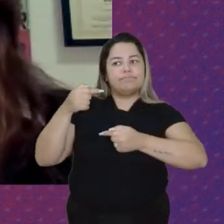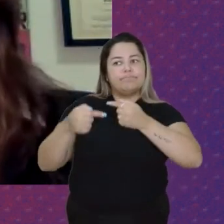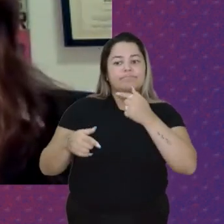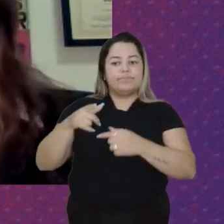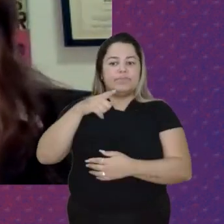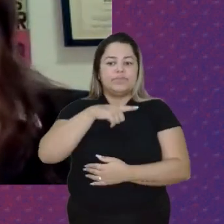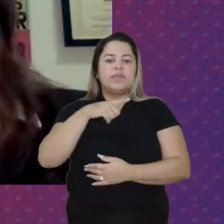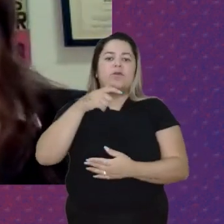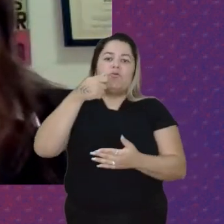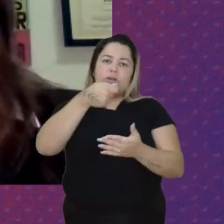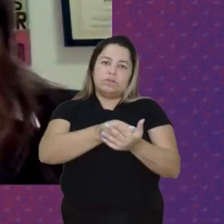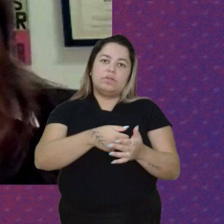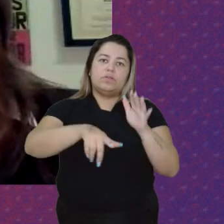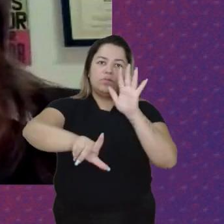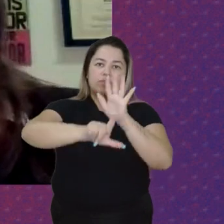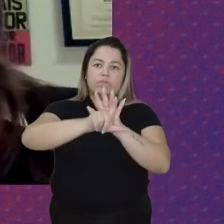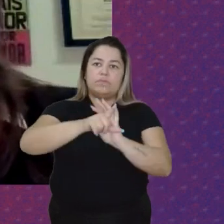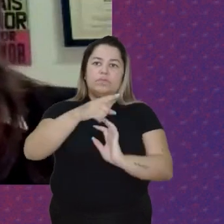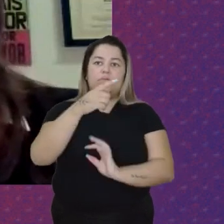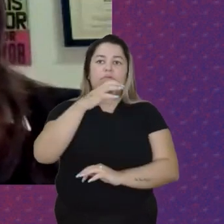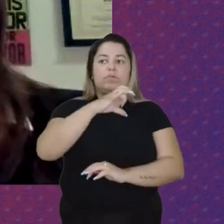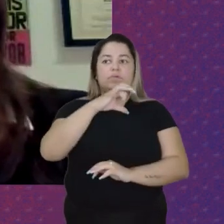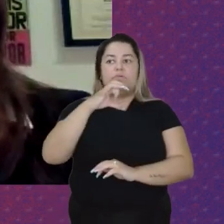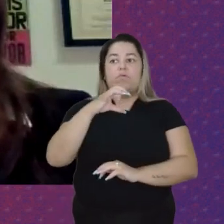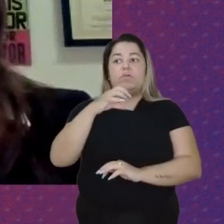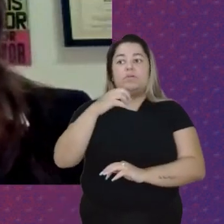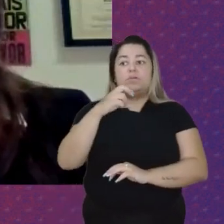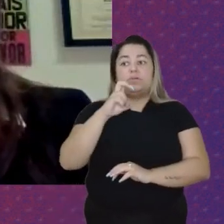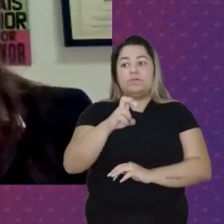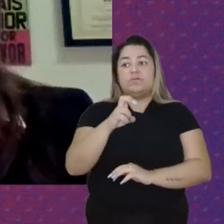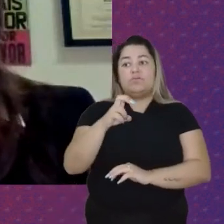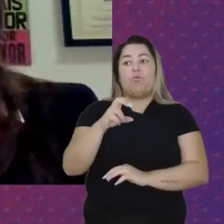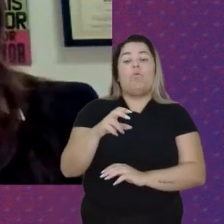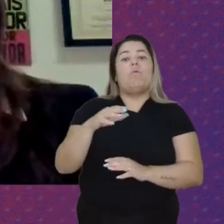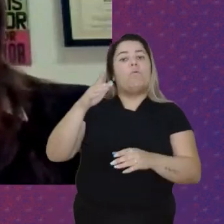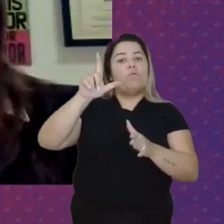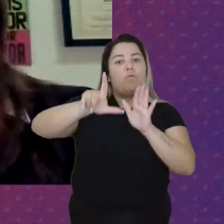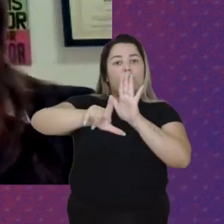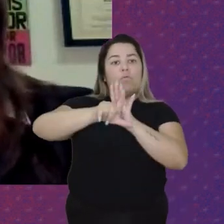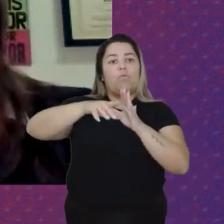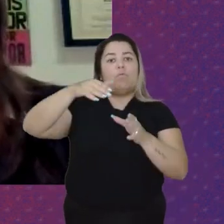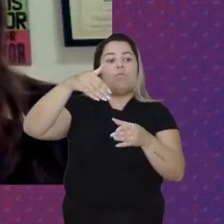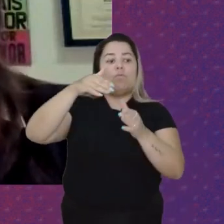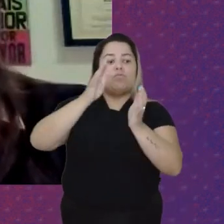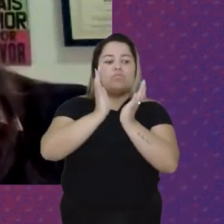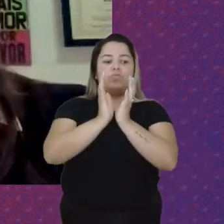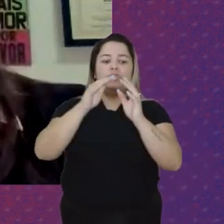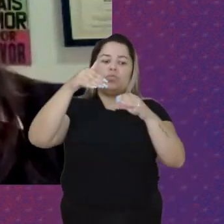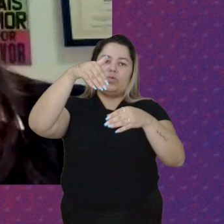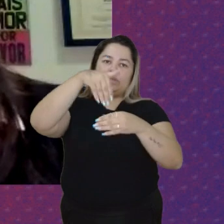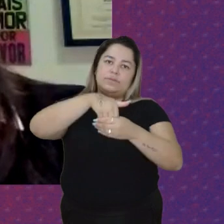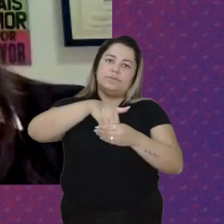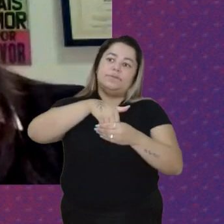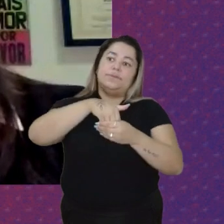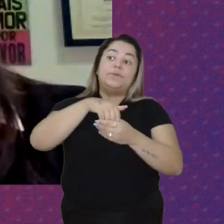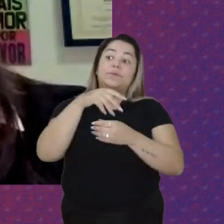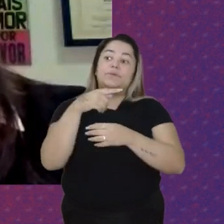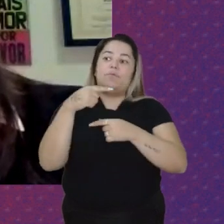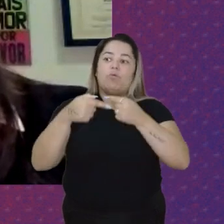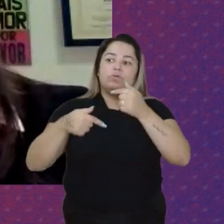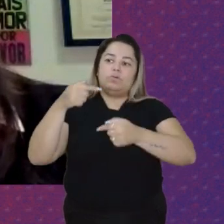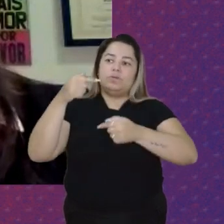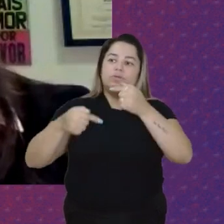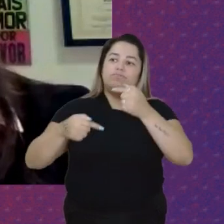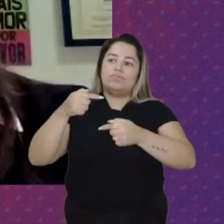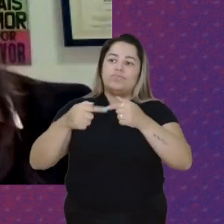é a garantia da Lei 9.096 de 95, que é a Lei dos Partidos Políticos, que pelo menos 5% de tudo que o partido recebe